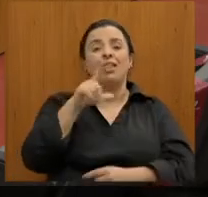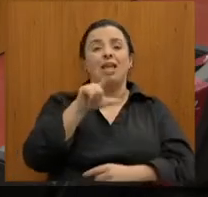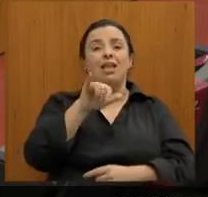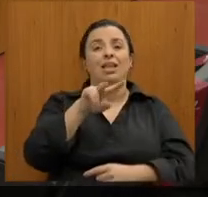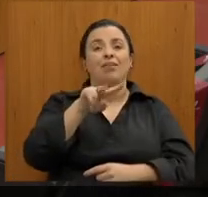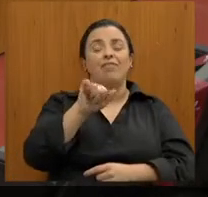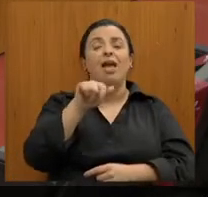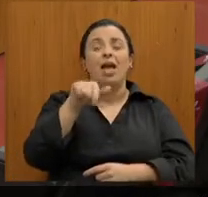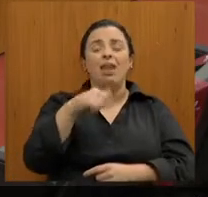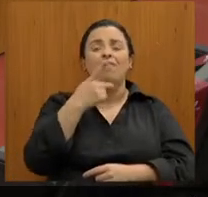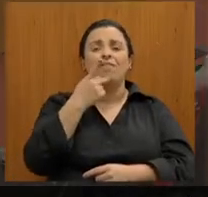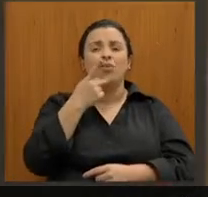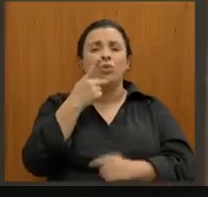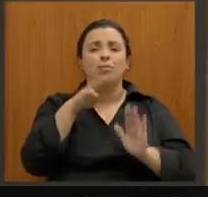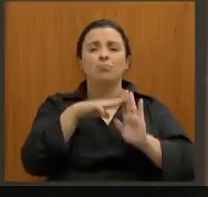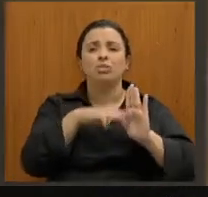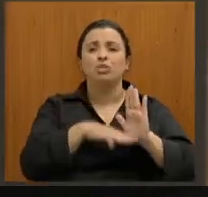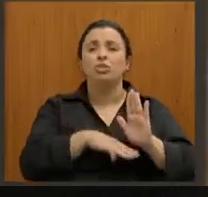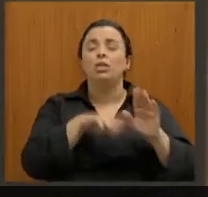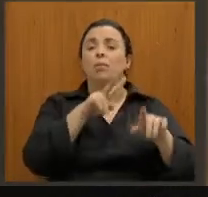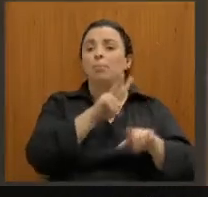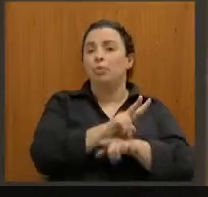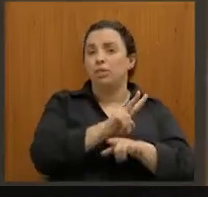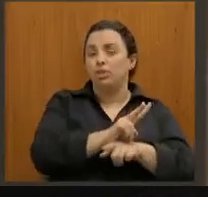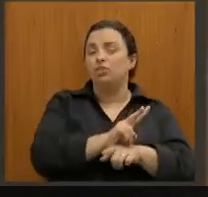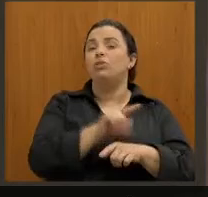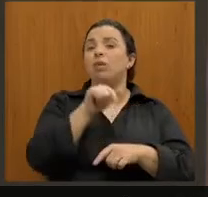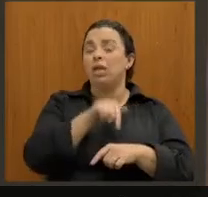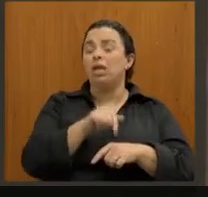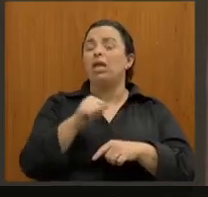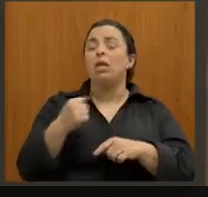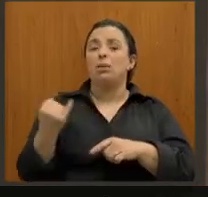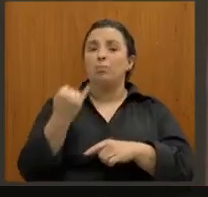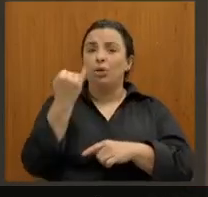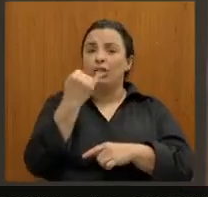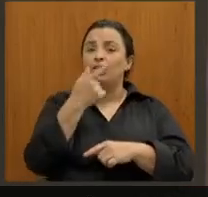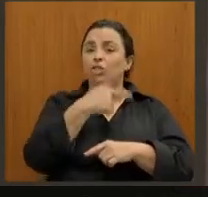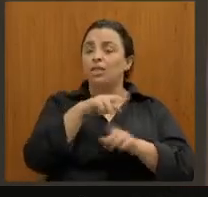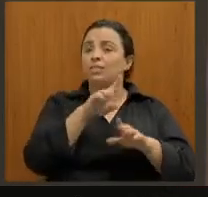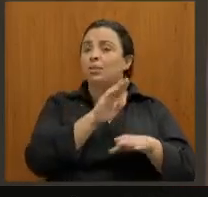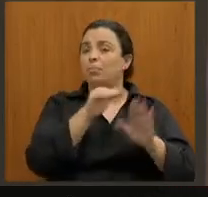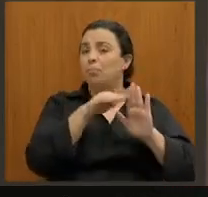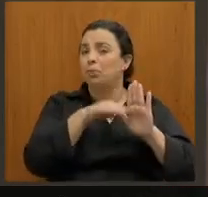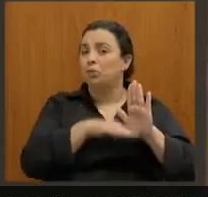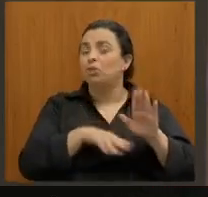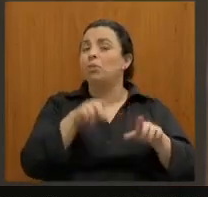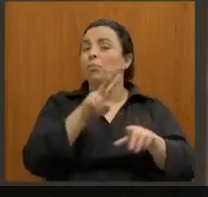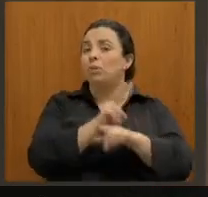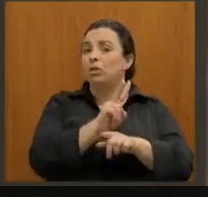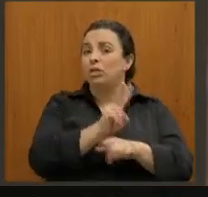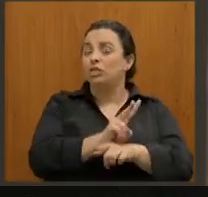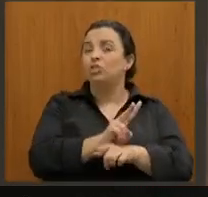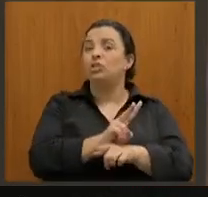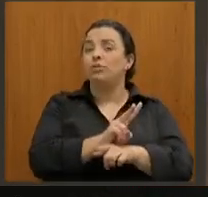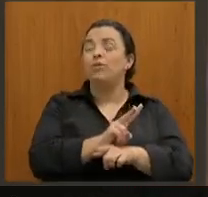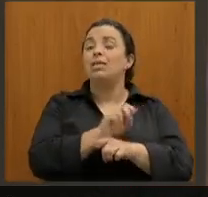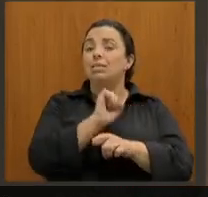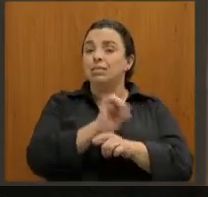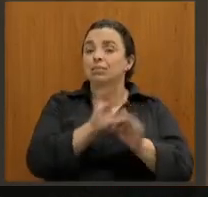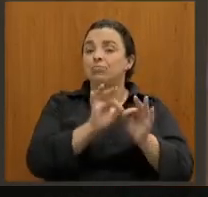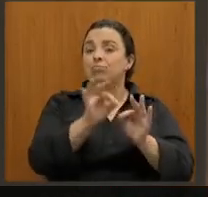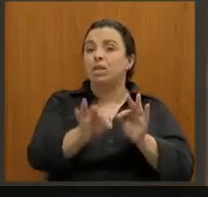medida protetiva e é realmente de extrema importância que essa medida protetiva seja estendida a ela